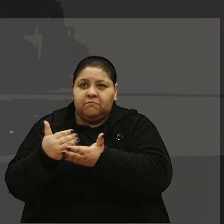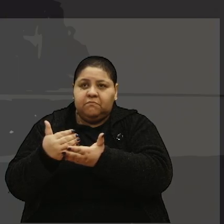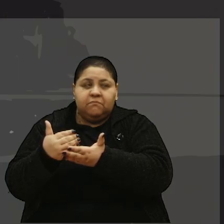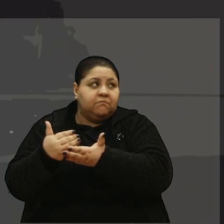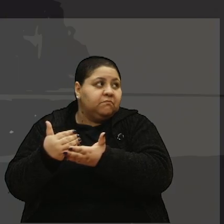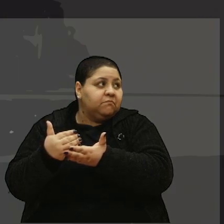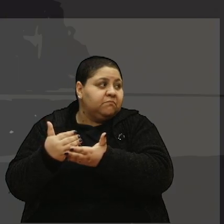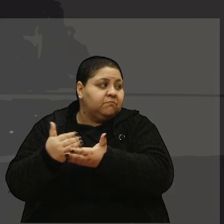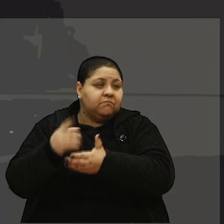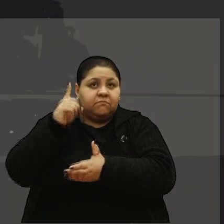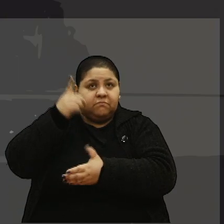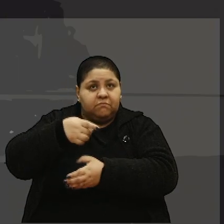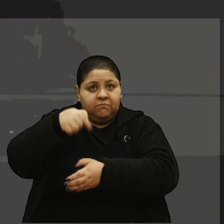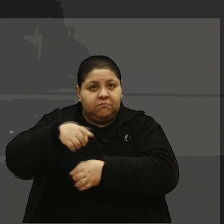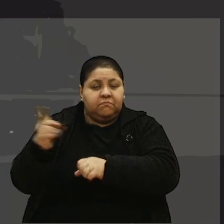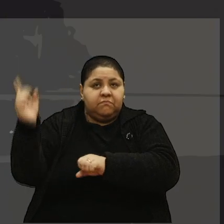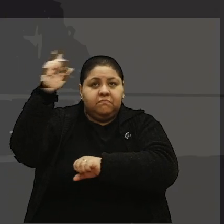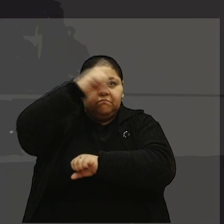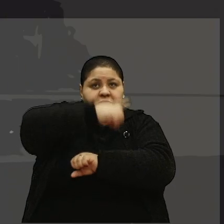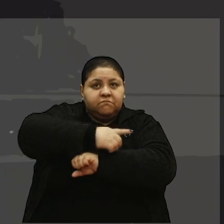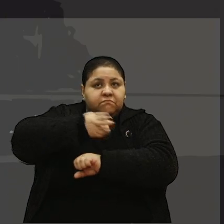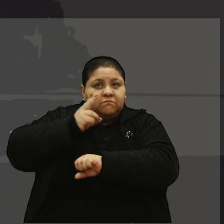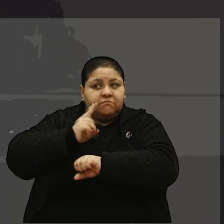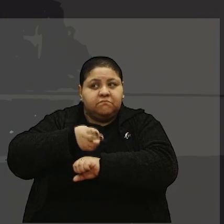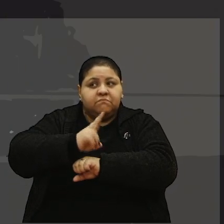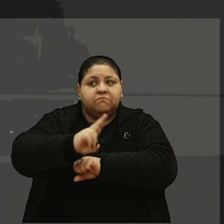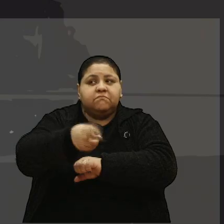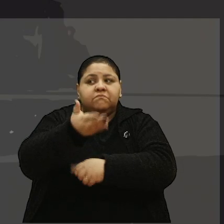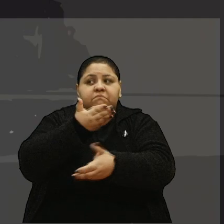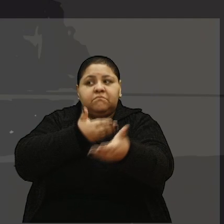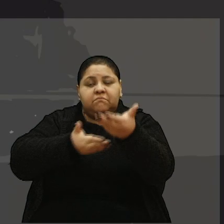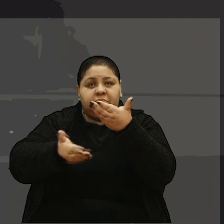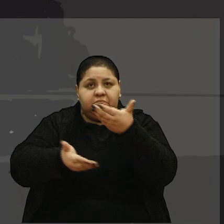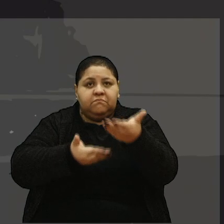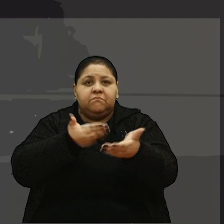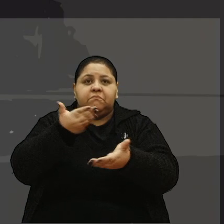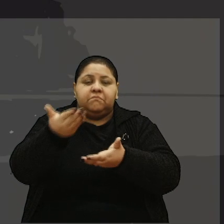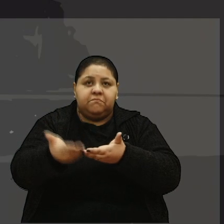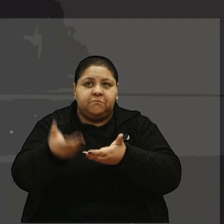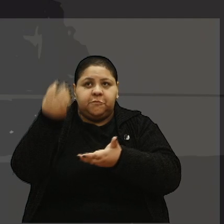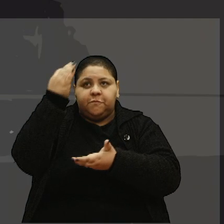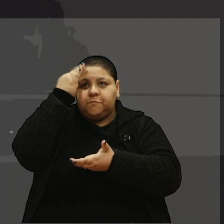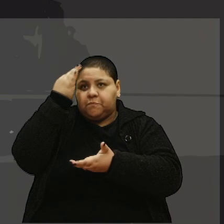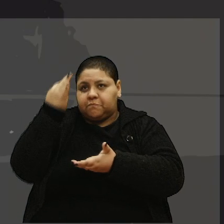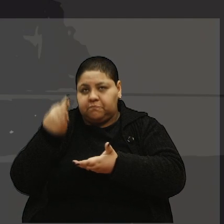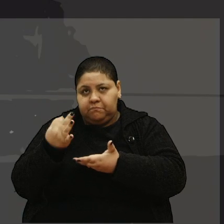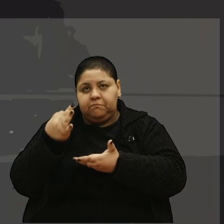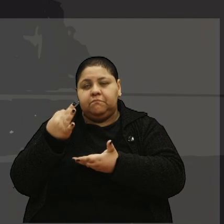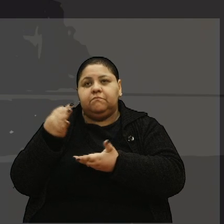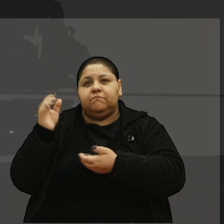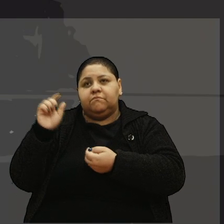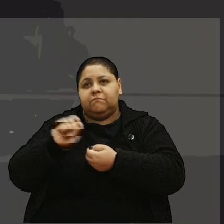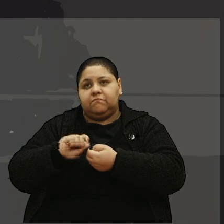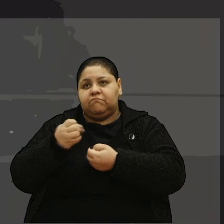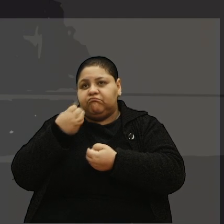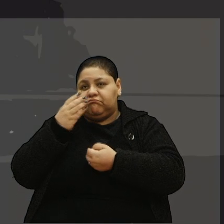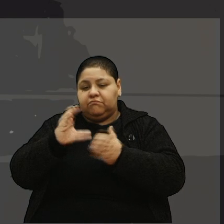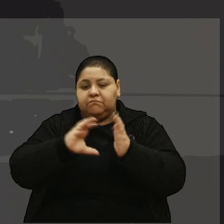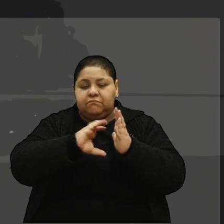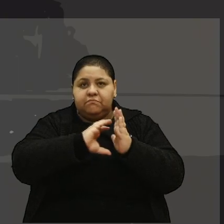o mandato nesses dias, sempre busquei a interação e o entendimento, buscando fazer a boa